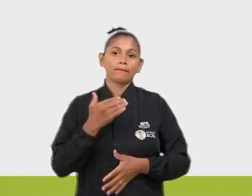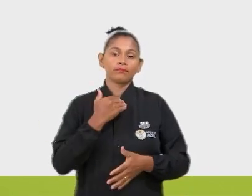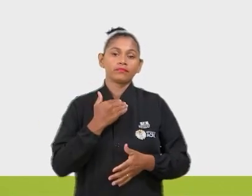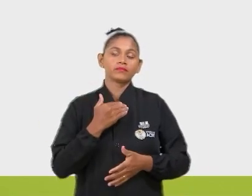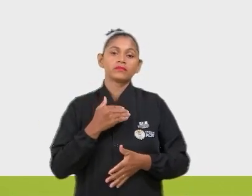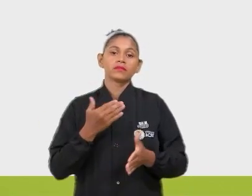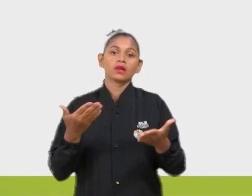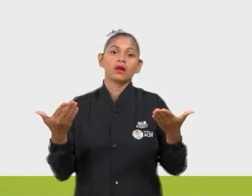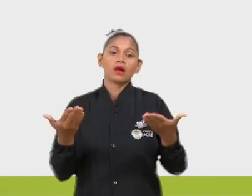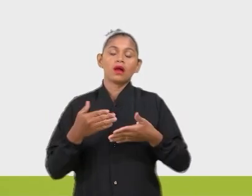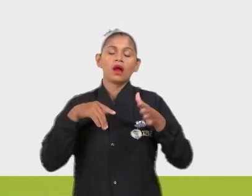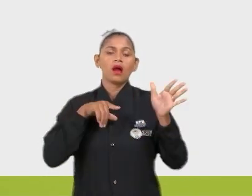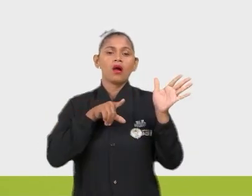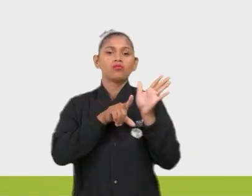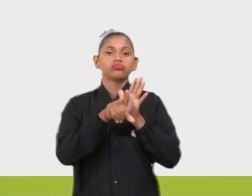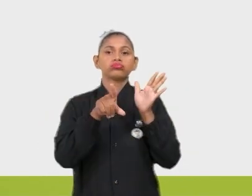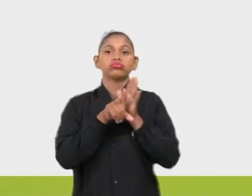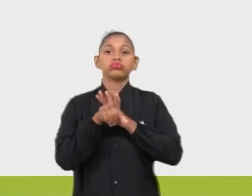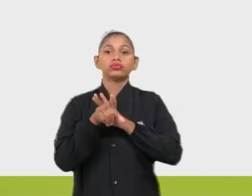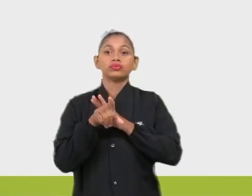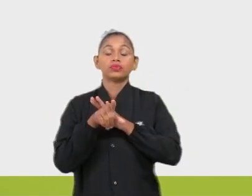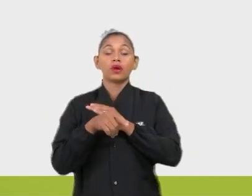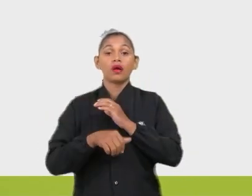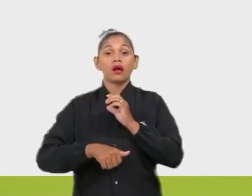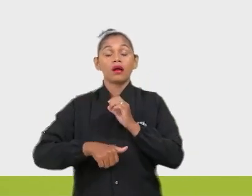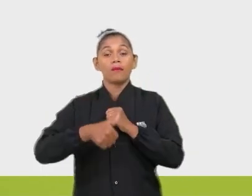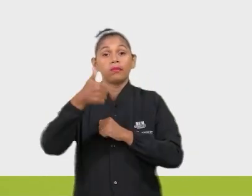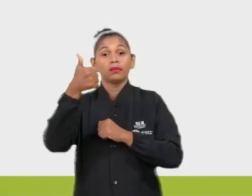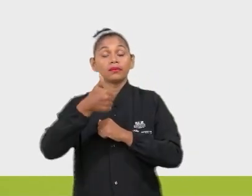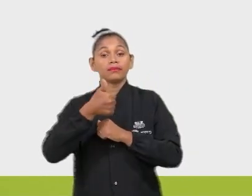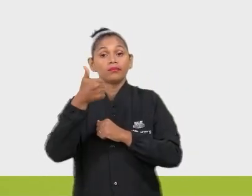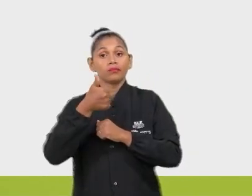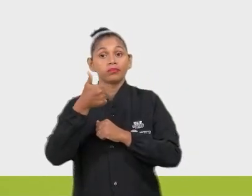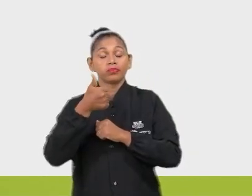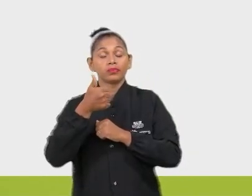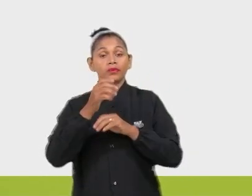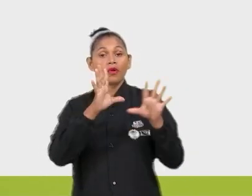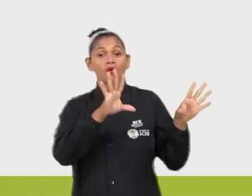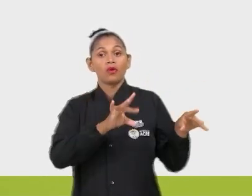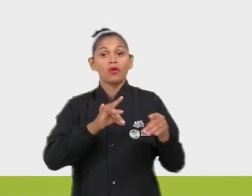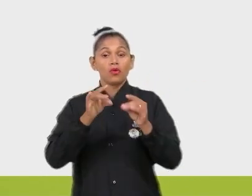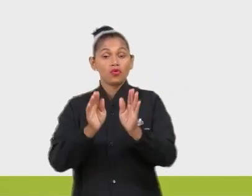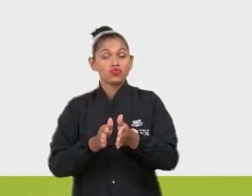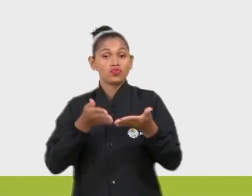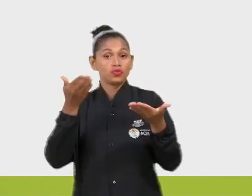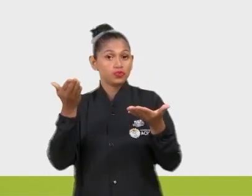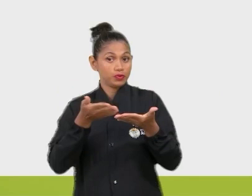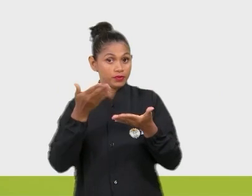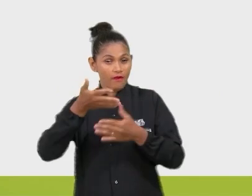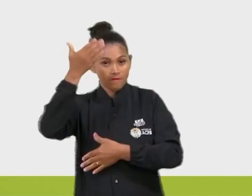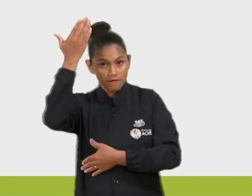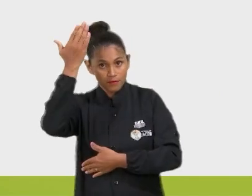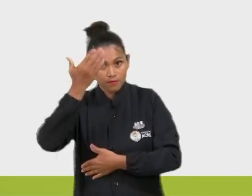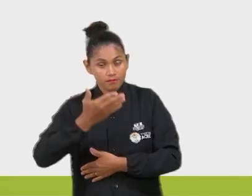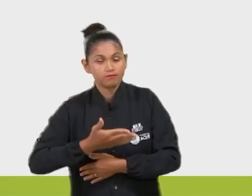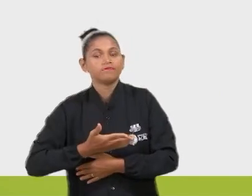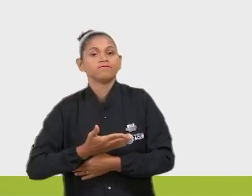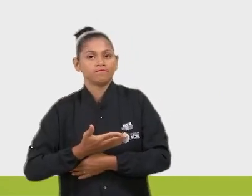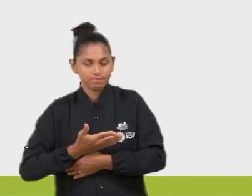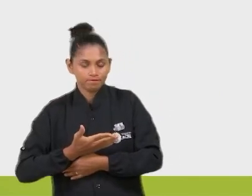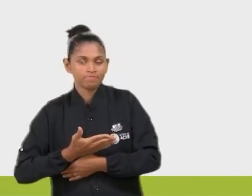algumas questões. A primeira questão aqui, eu retirei do livro da Prova Enem 1, na